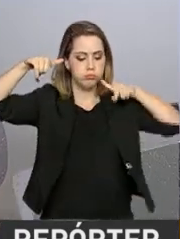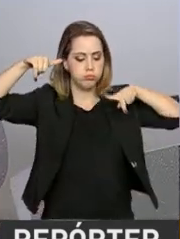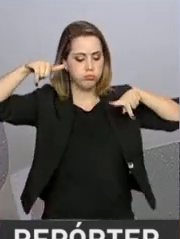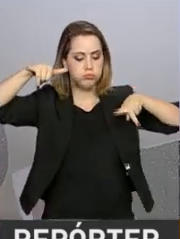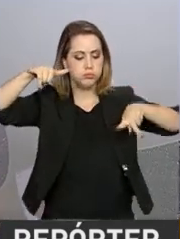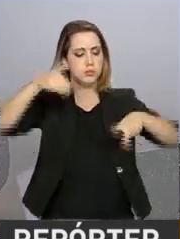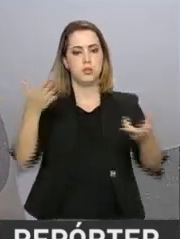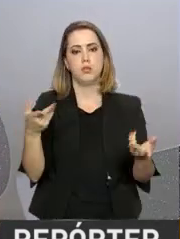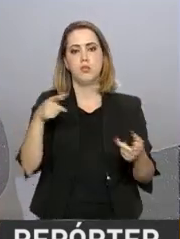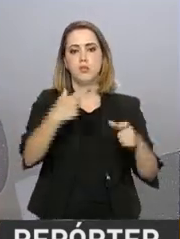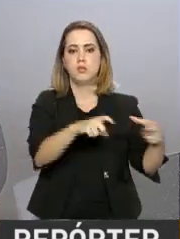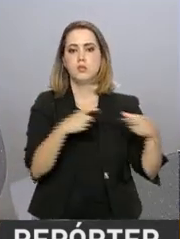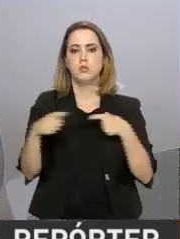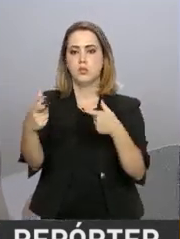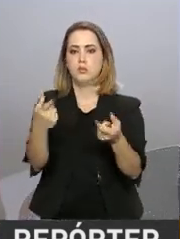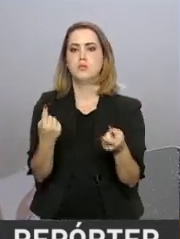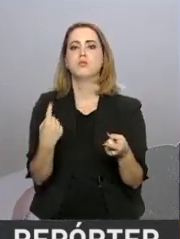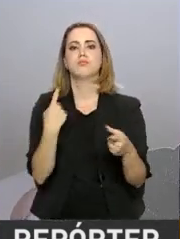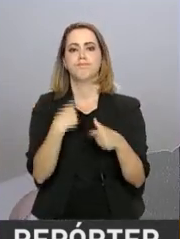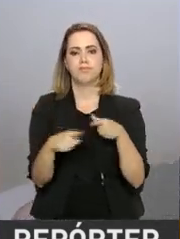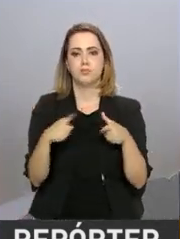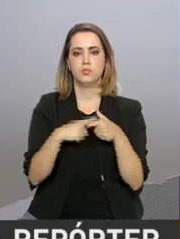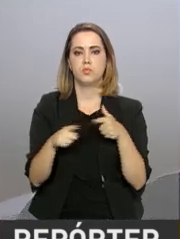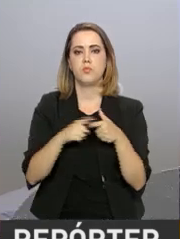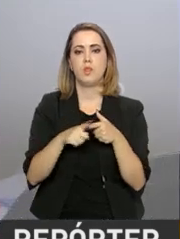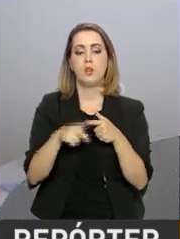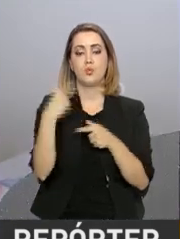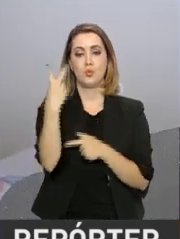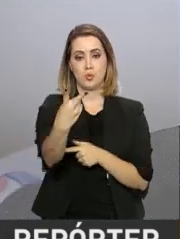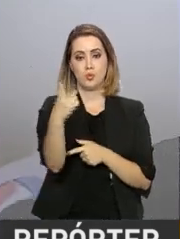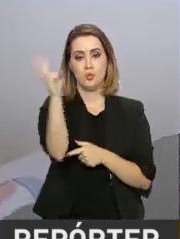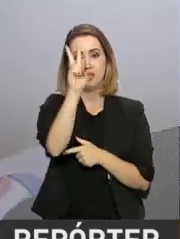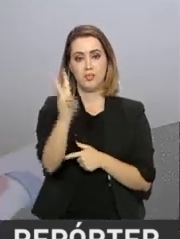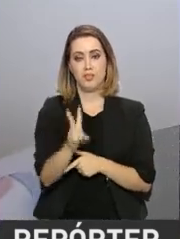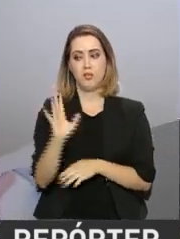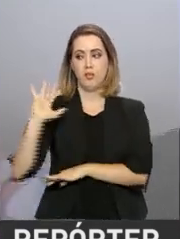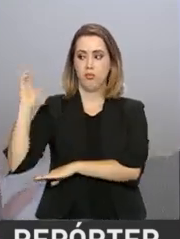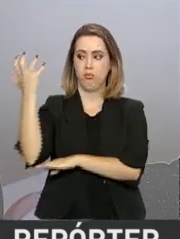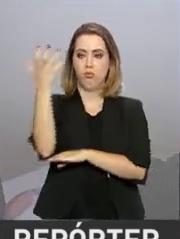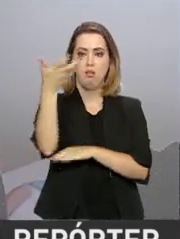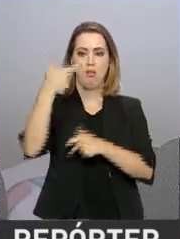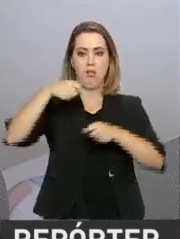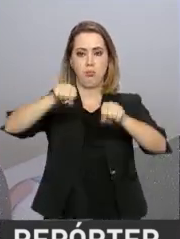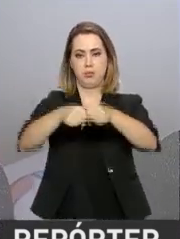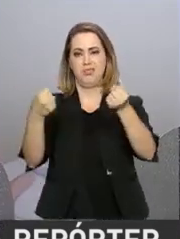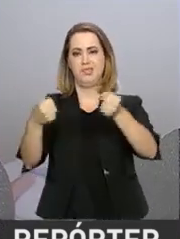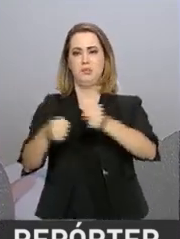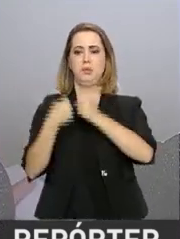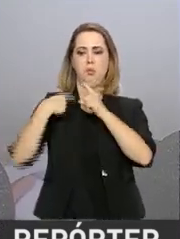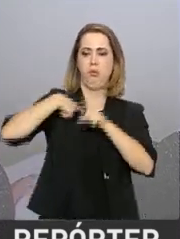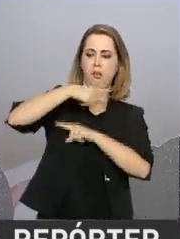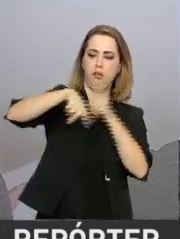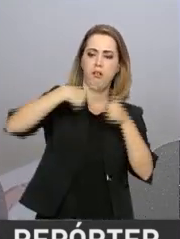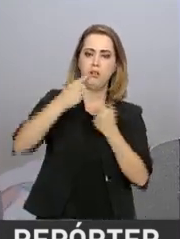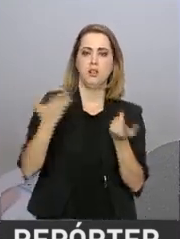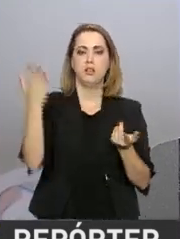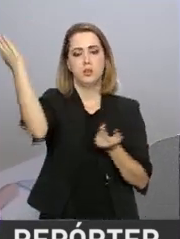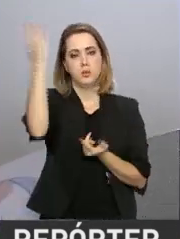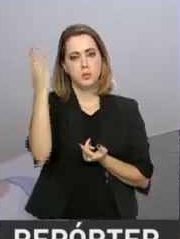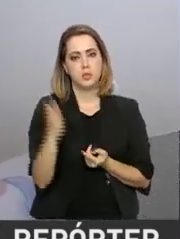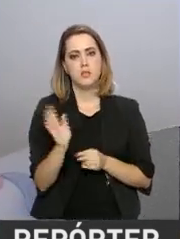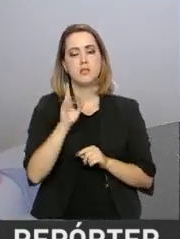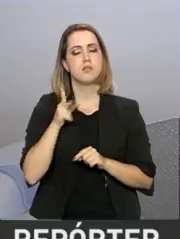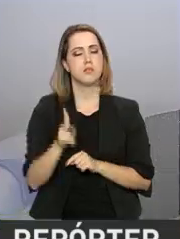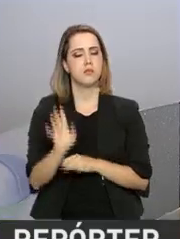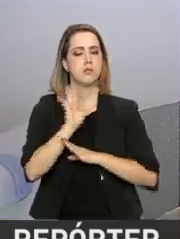país já é o segundo fenômeno natural que causa transtorno e a força aérea brasileira o país o Brasil